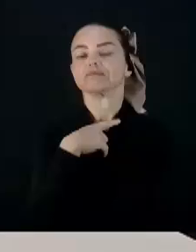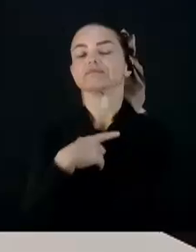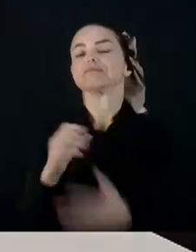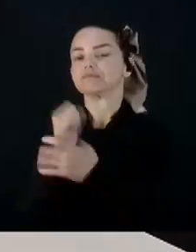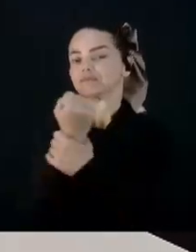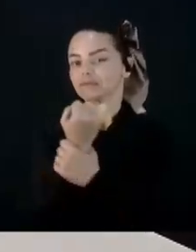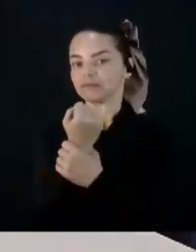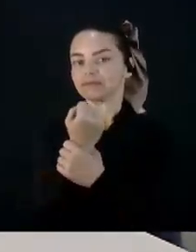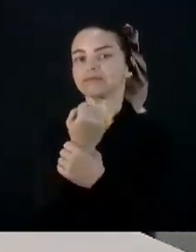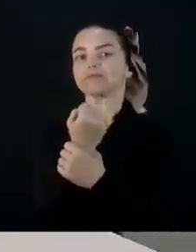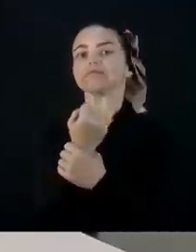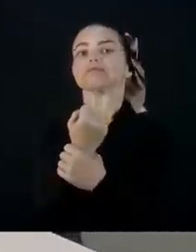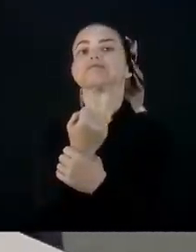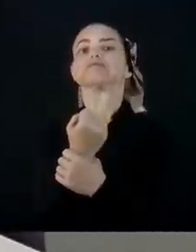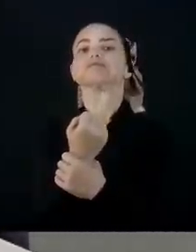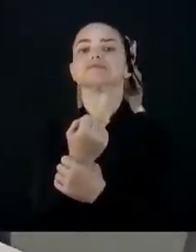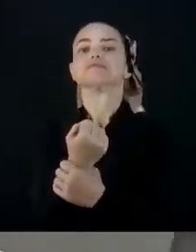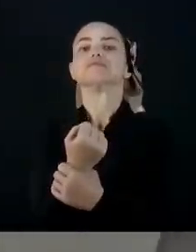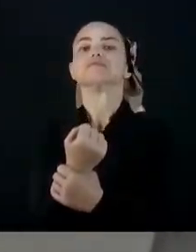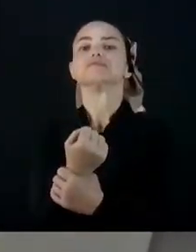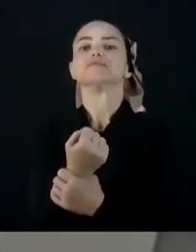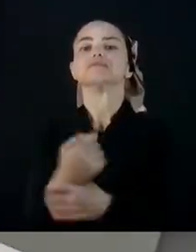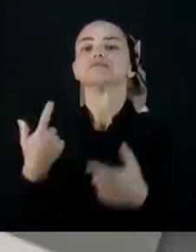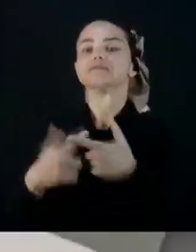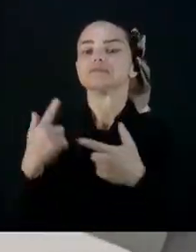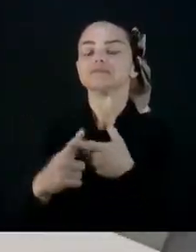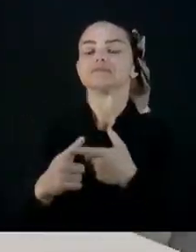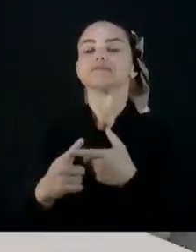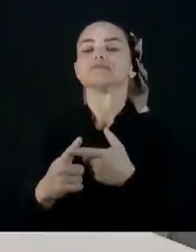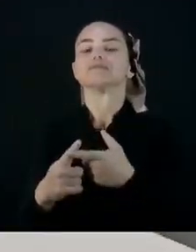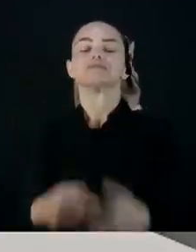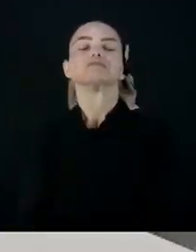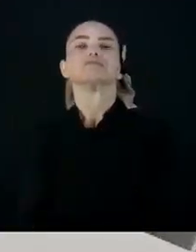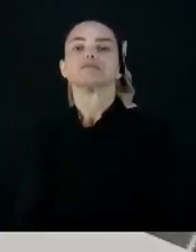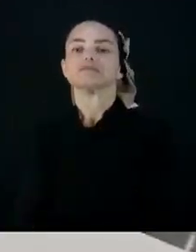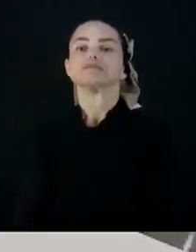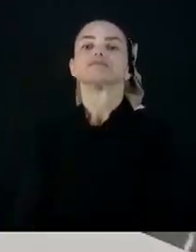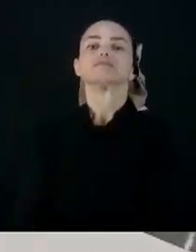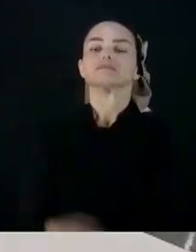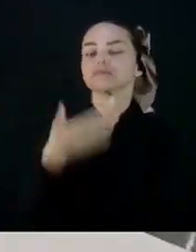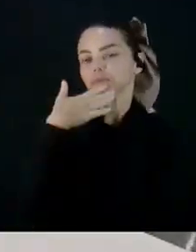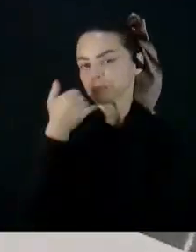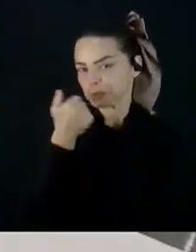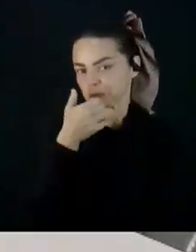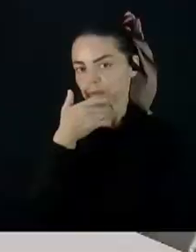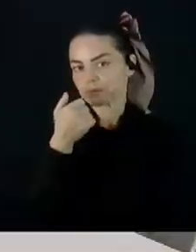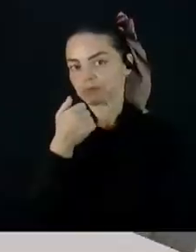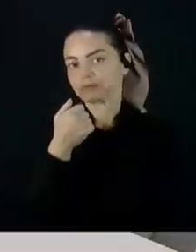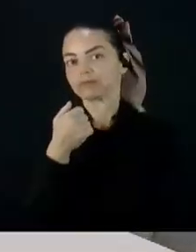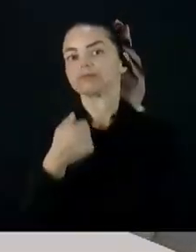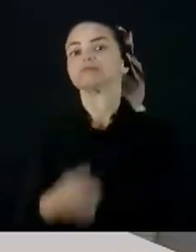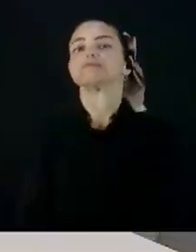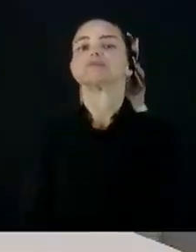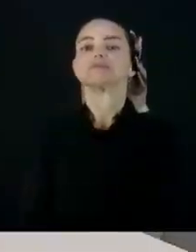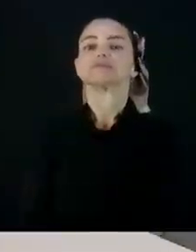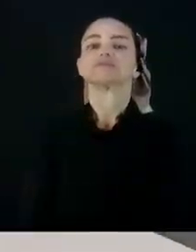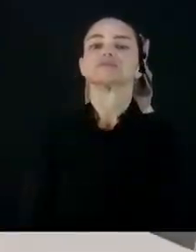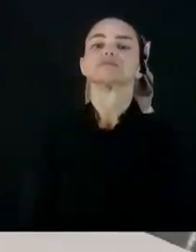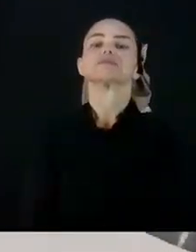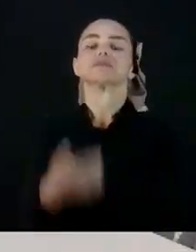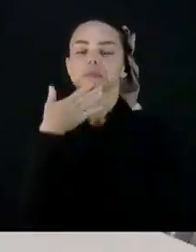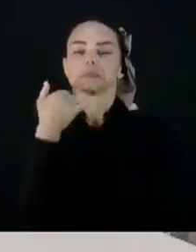da tesoura. Né? Porque às vezes um palito de churrasco, isso, um palito de churrasco. Se for de bambu, melhor, né? Pra não ficar com